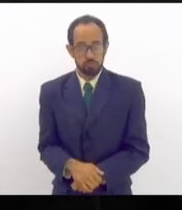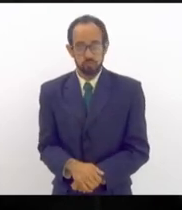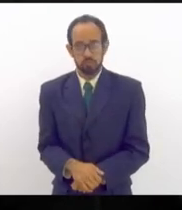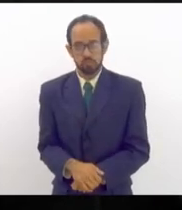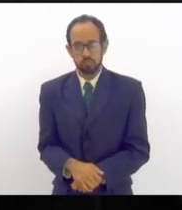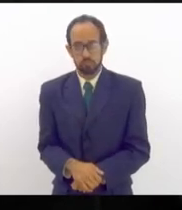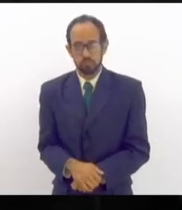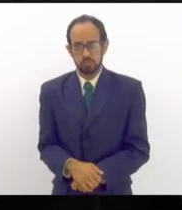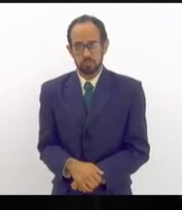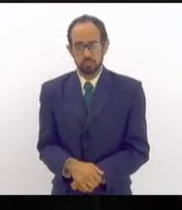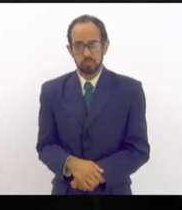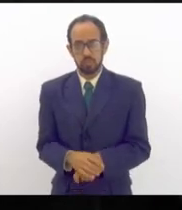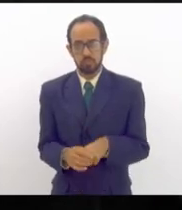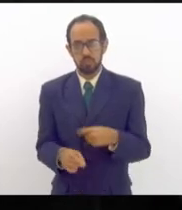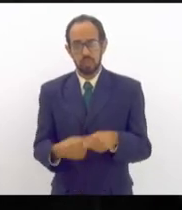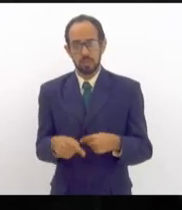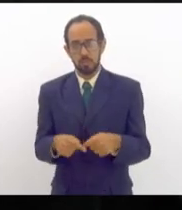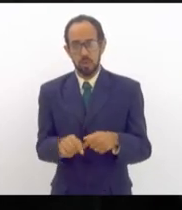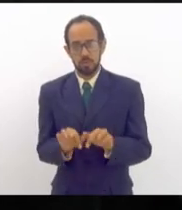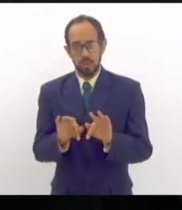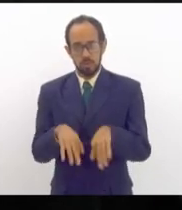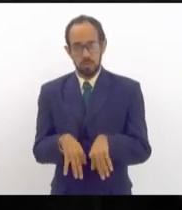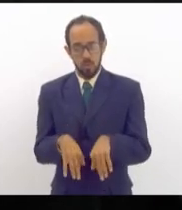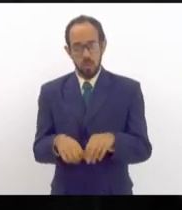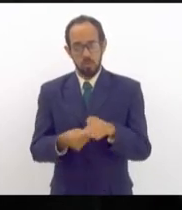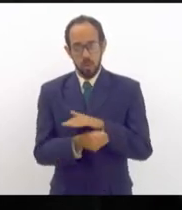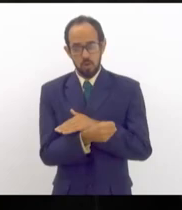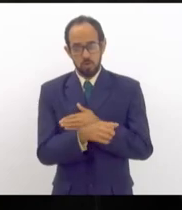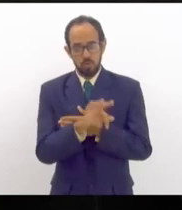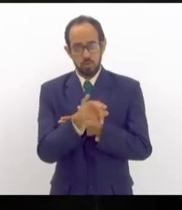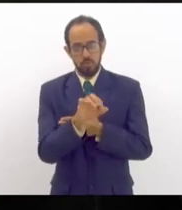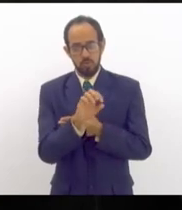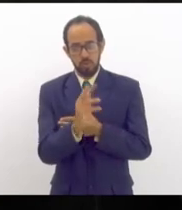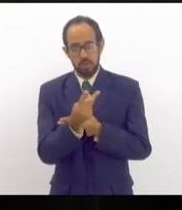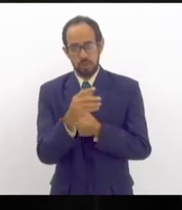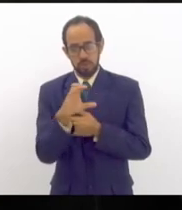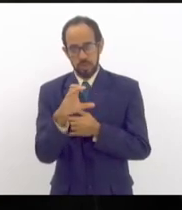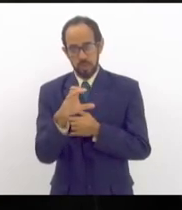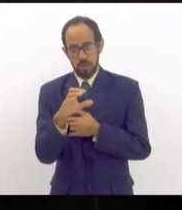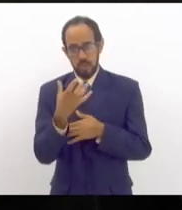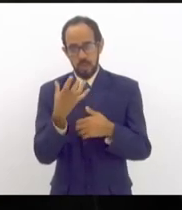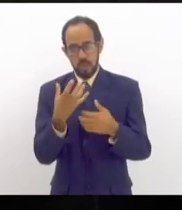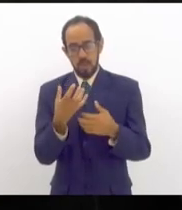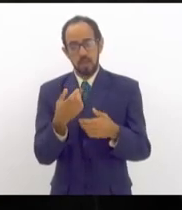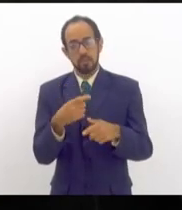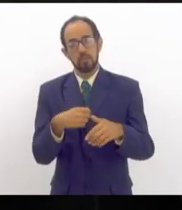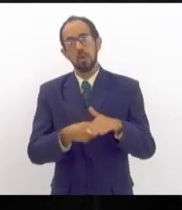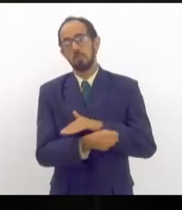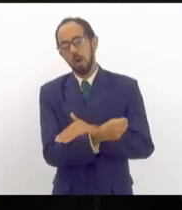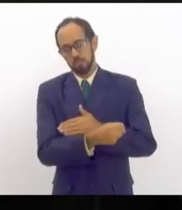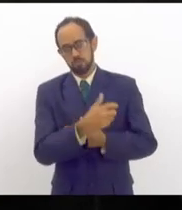isso aí o Fernando Henrique e assumiu o Lula pela primeira vez